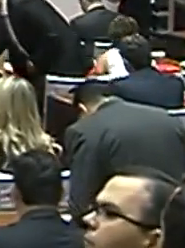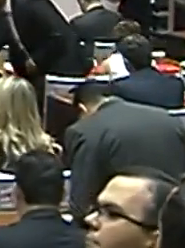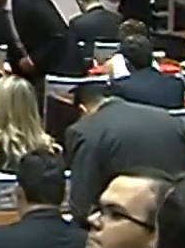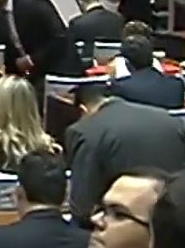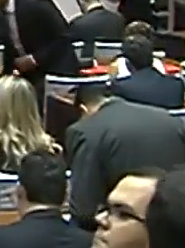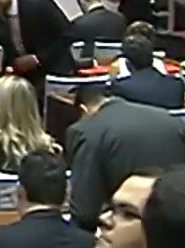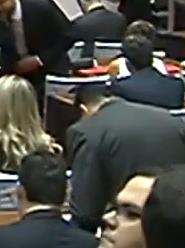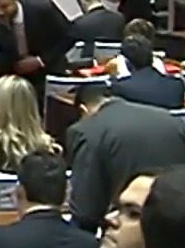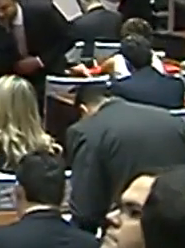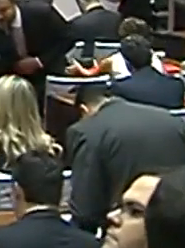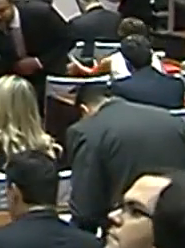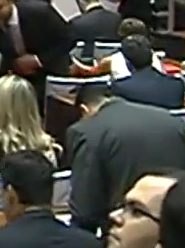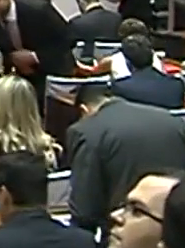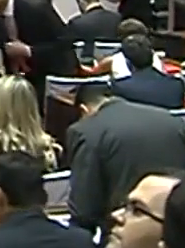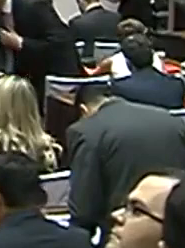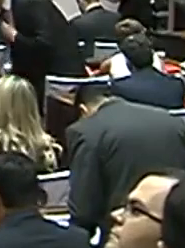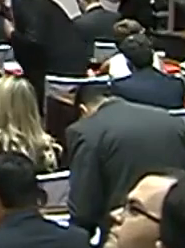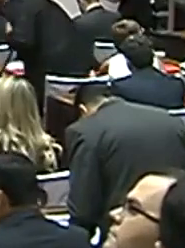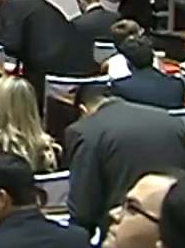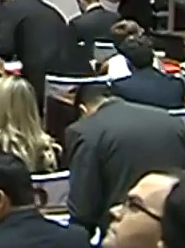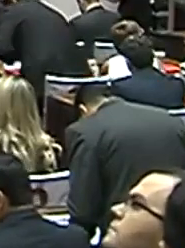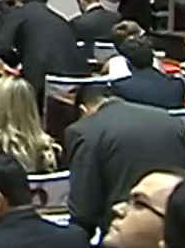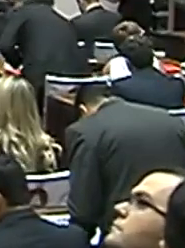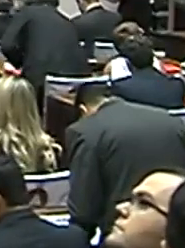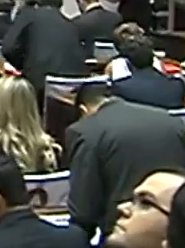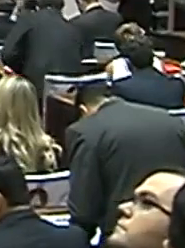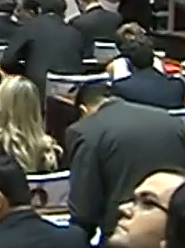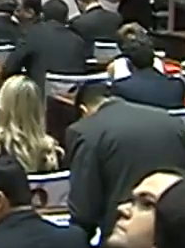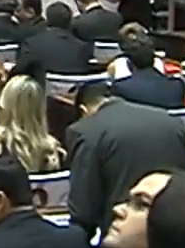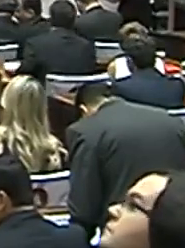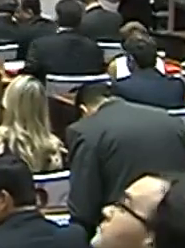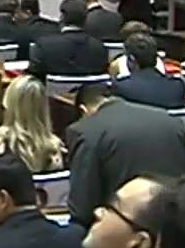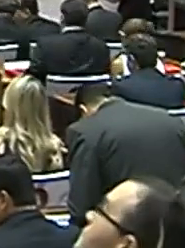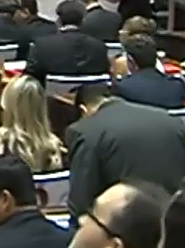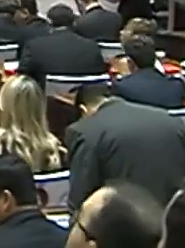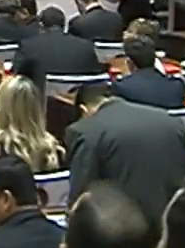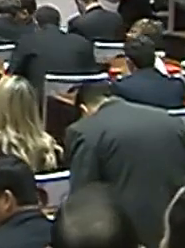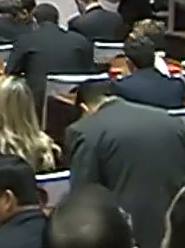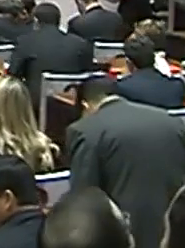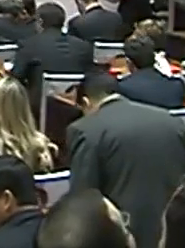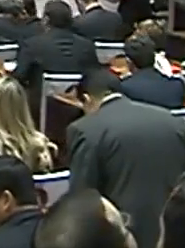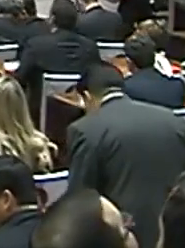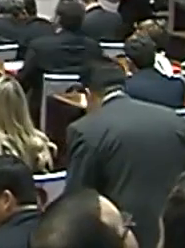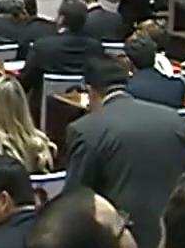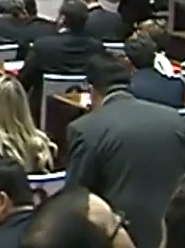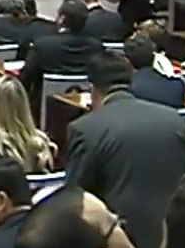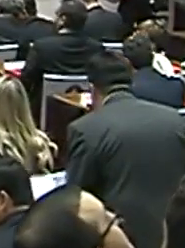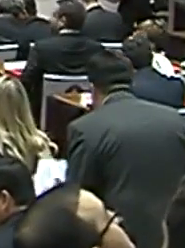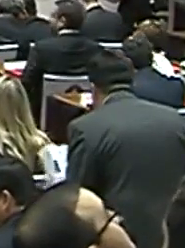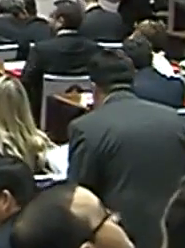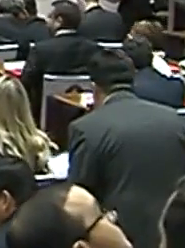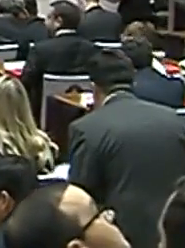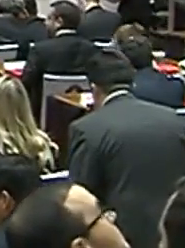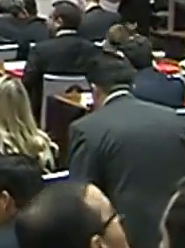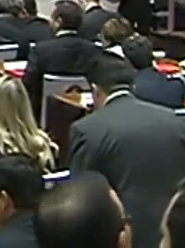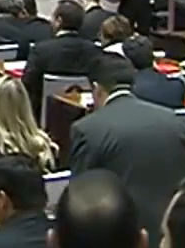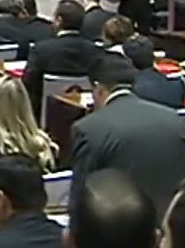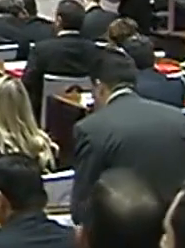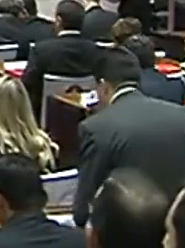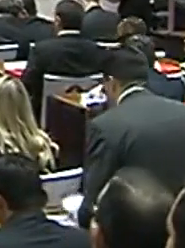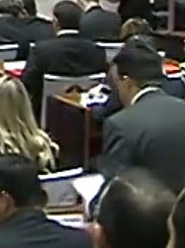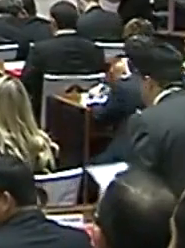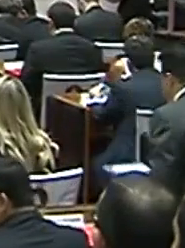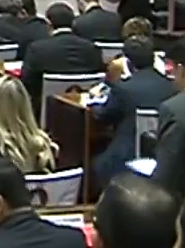Reiteramos o convite feito pelo presidente dessa solenidade, deputado Eli Tarquínio, para que a deputada Andréa de Jesus